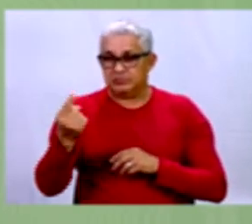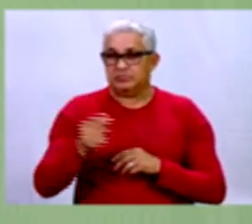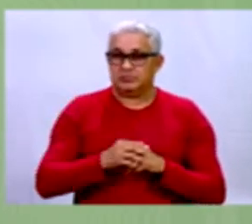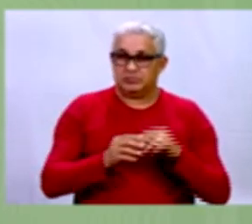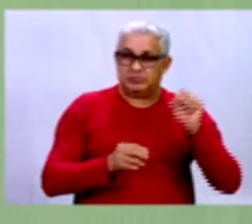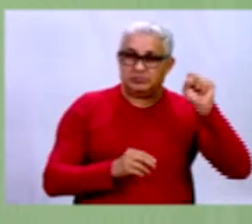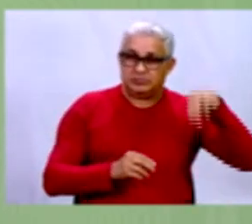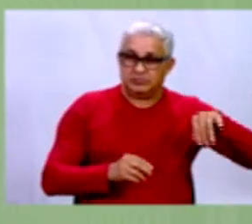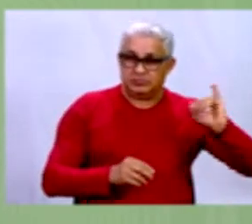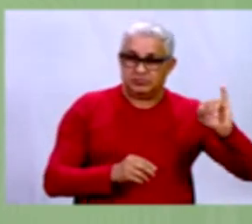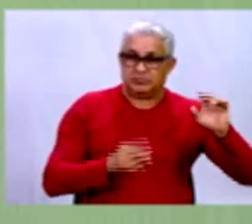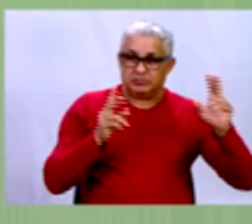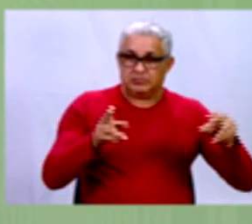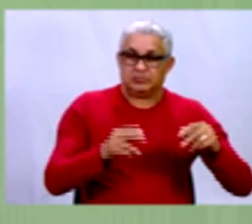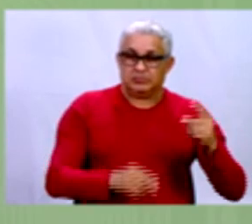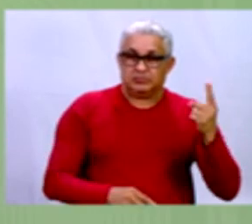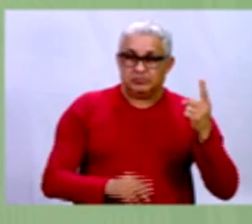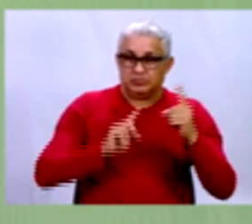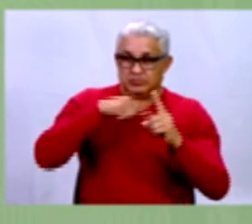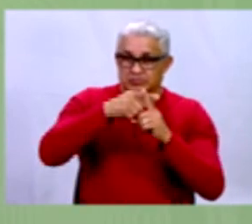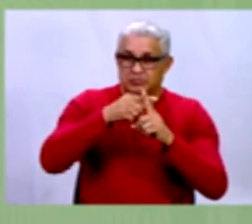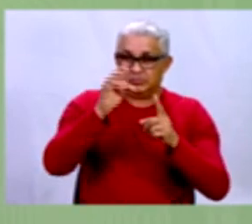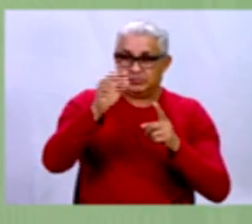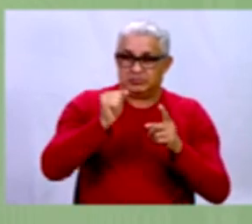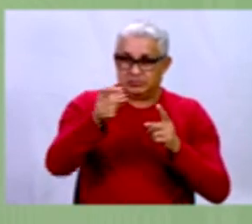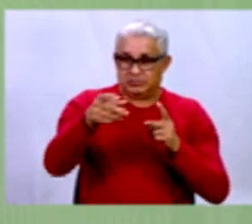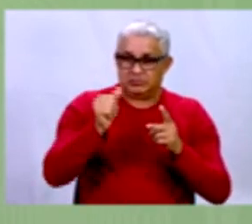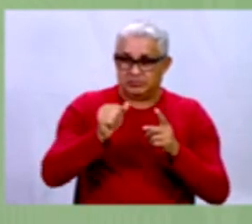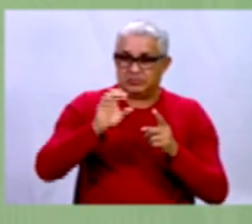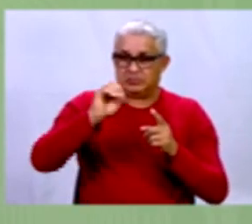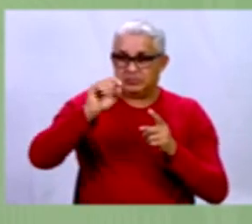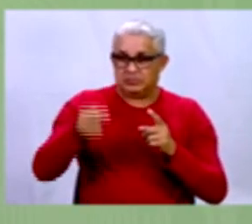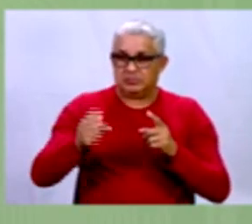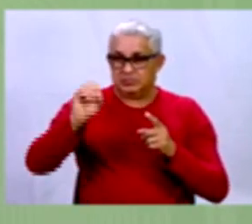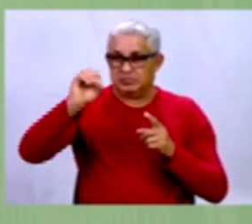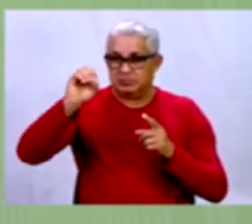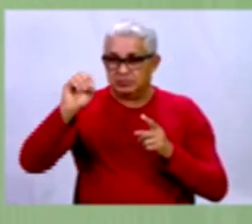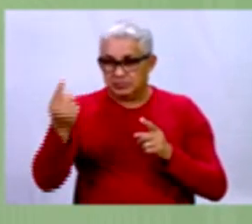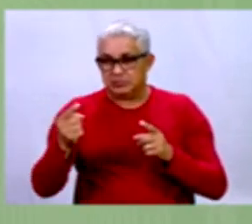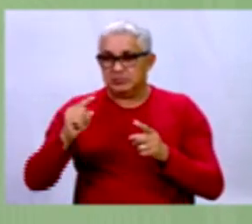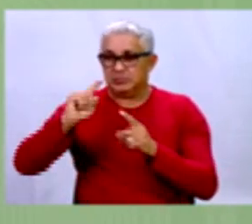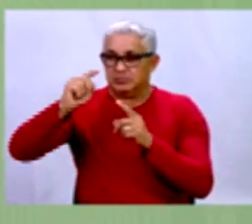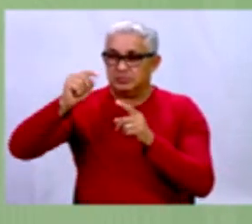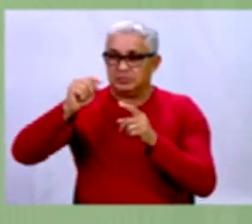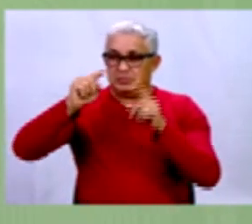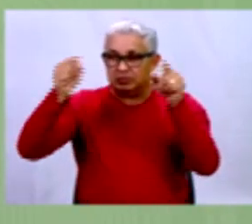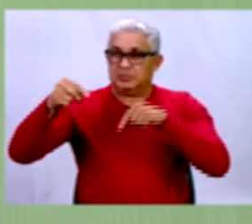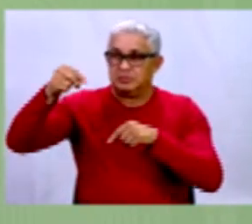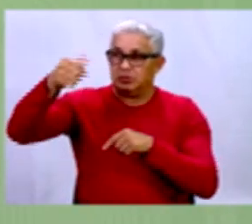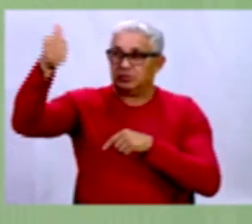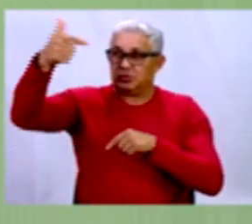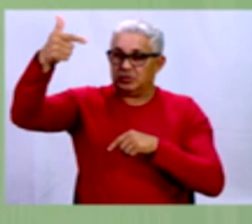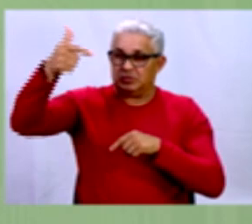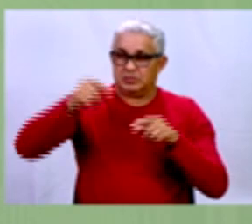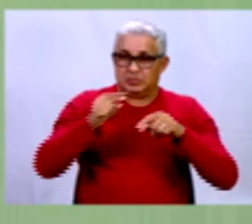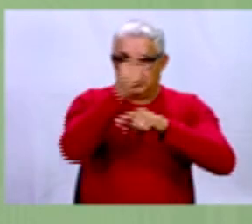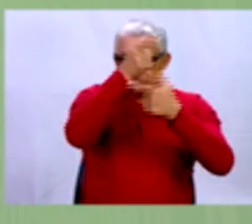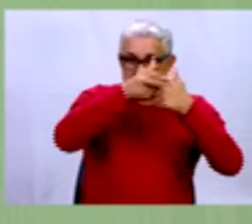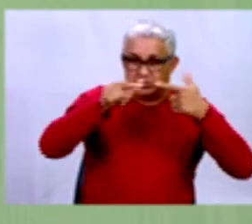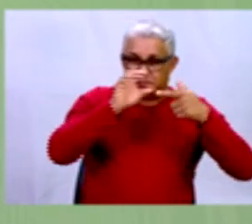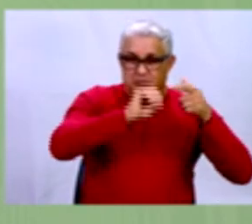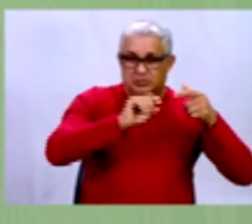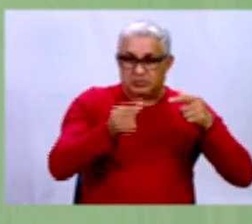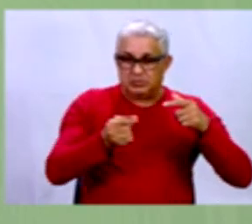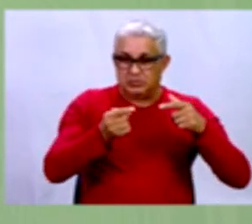SNI é igual 1 mais taxa, 1 mais 0,01 elevado a 12, menos 1 divididos por taxa, que é 0,01.